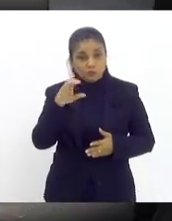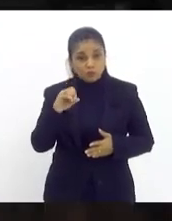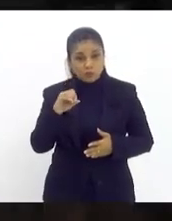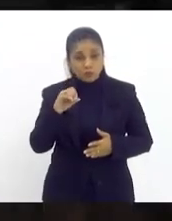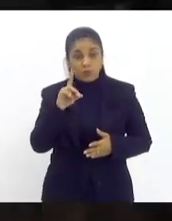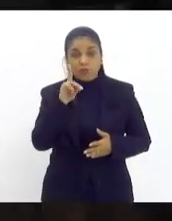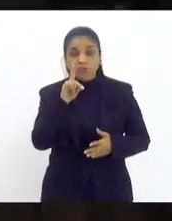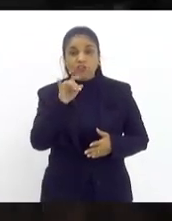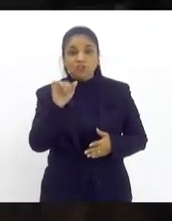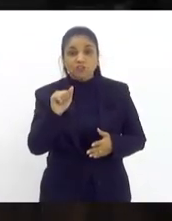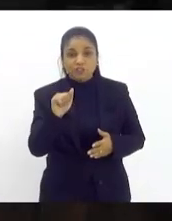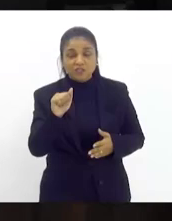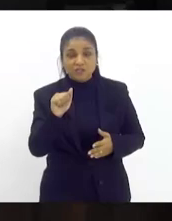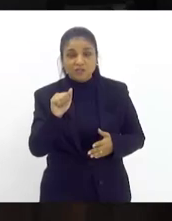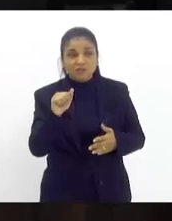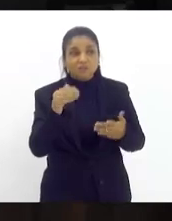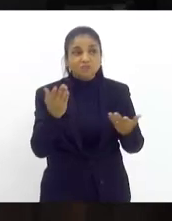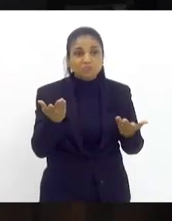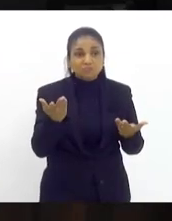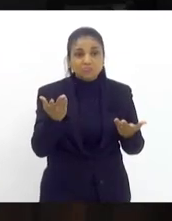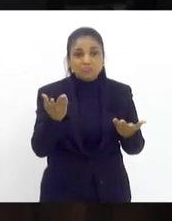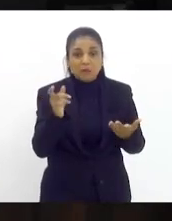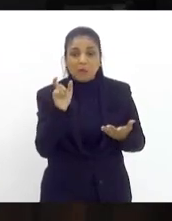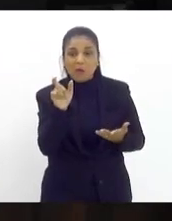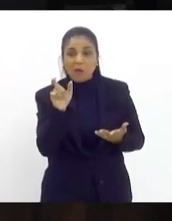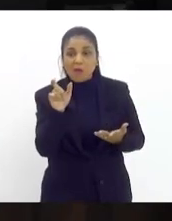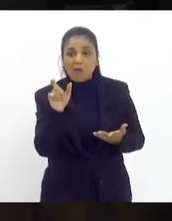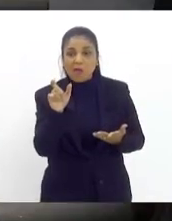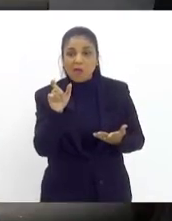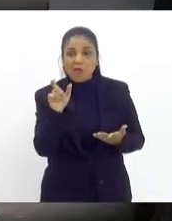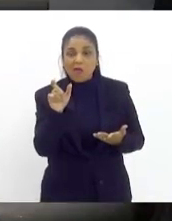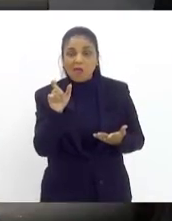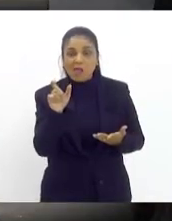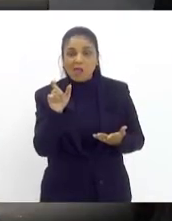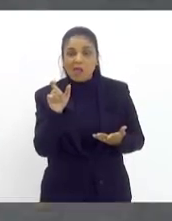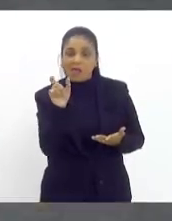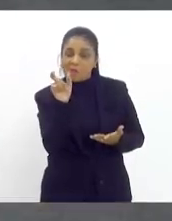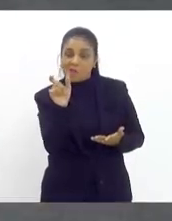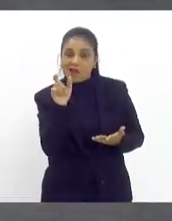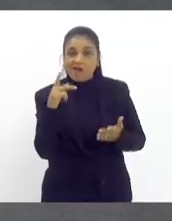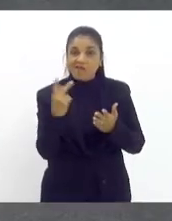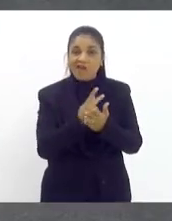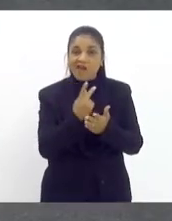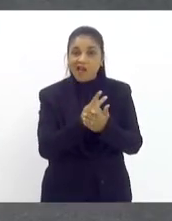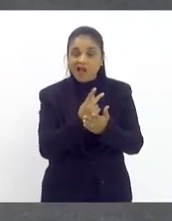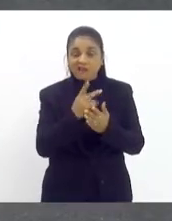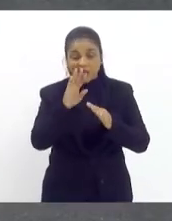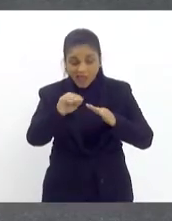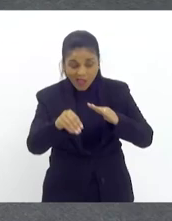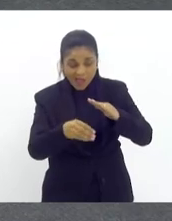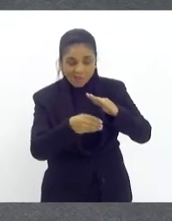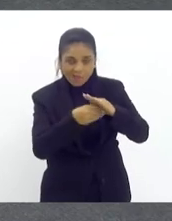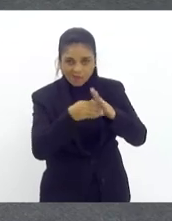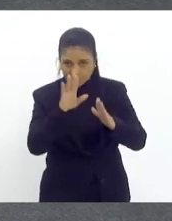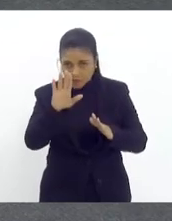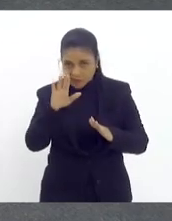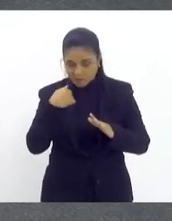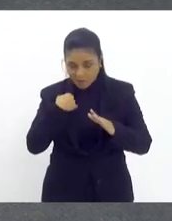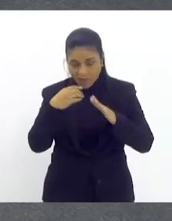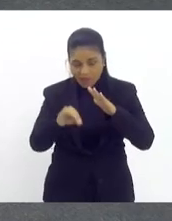Airsoft aí que eu tô fazendo a ponderação por favor a ementa ficou assim